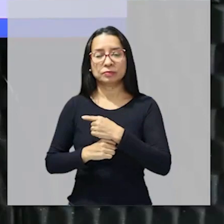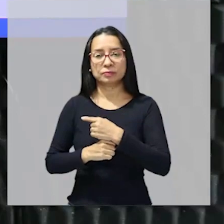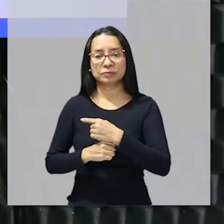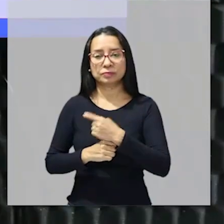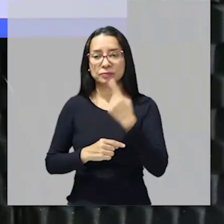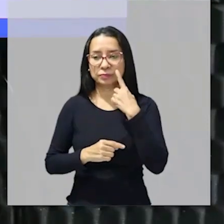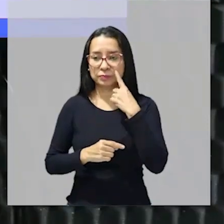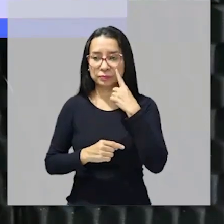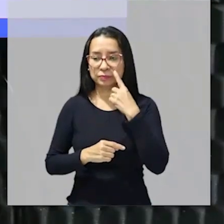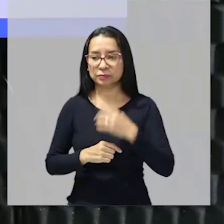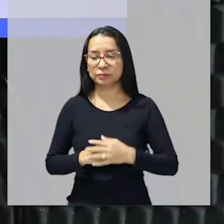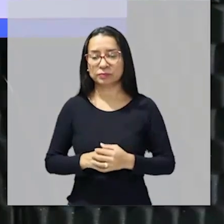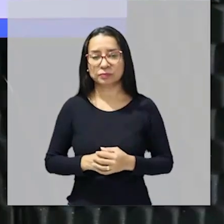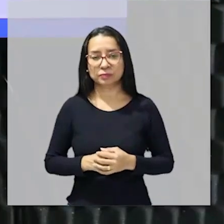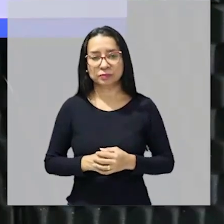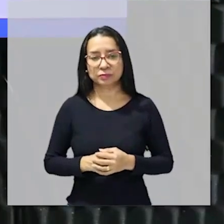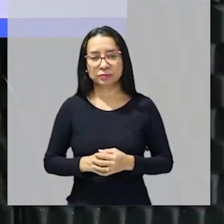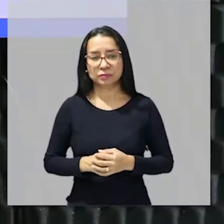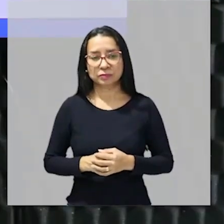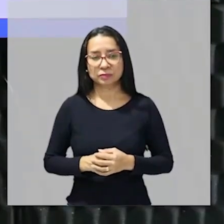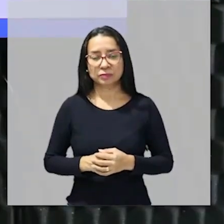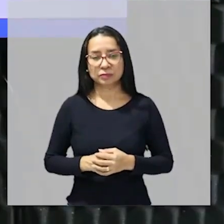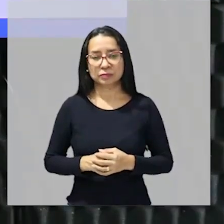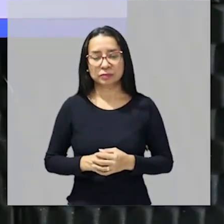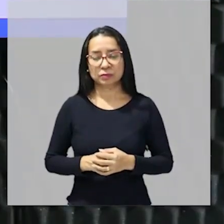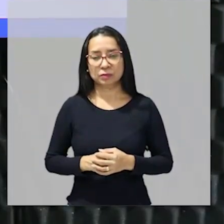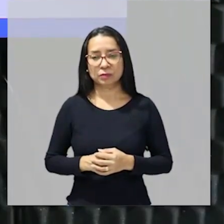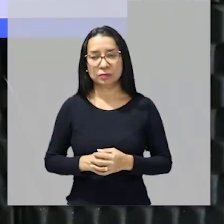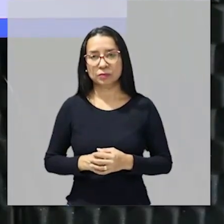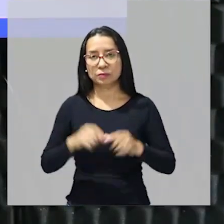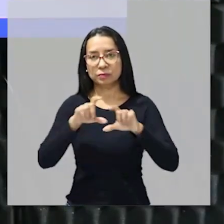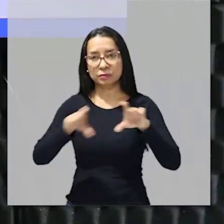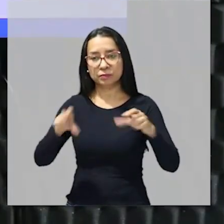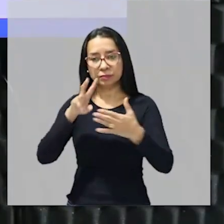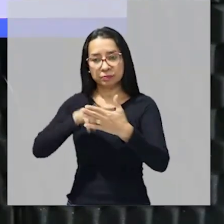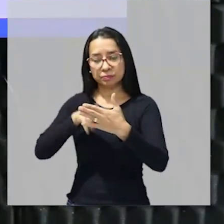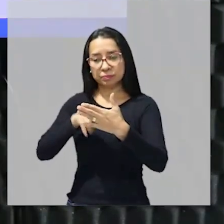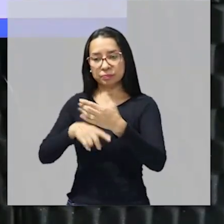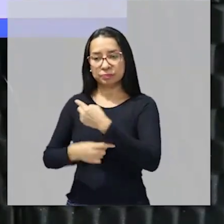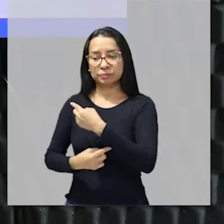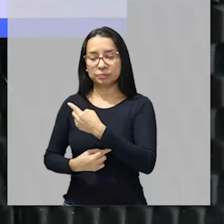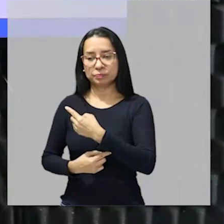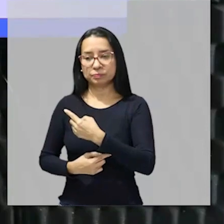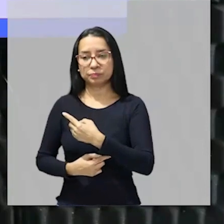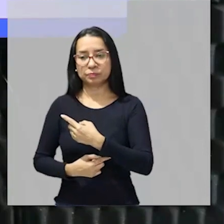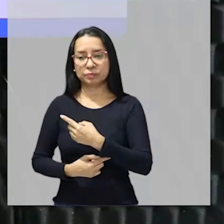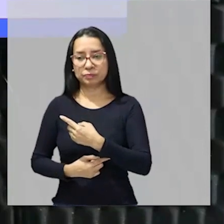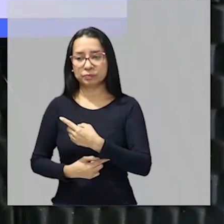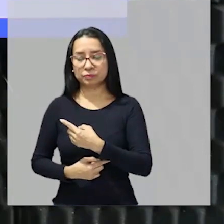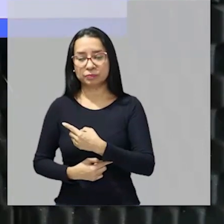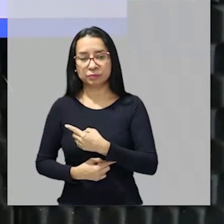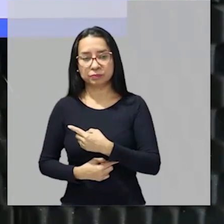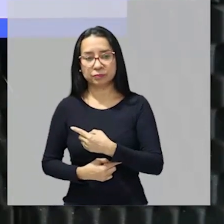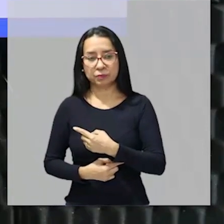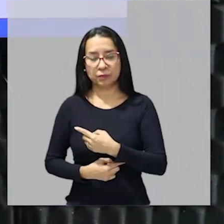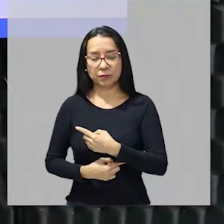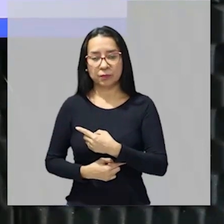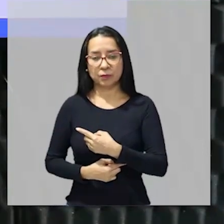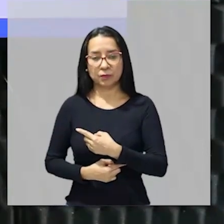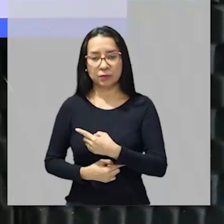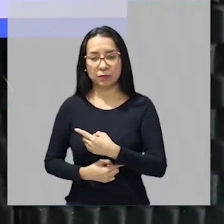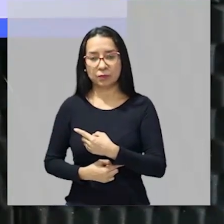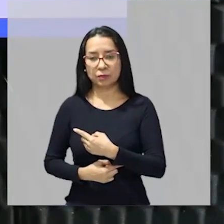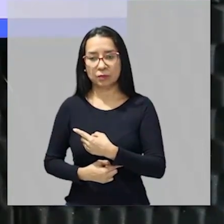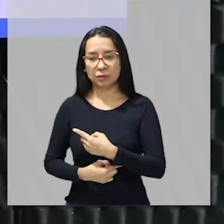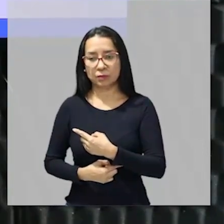E depois com os seus herdeiros russos, por cifras que chegavam a 32 bilhões. Ou seja, o que era oferecido